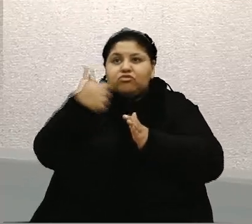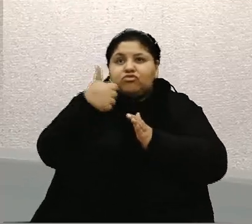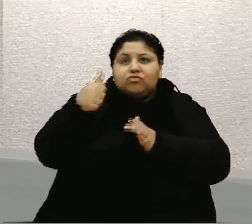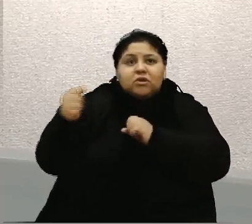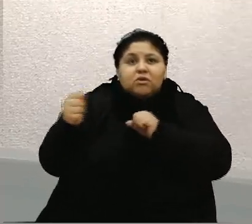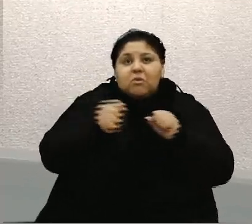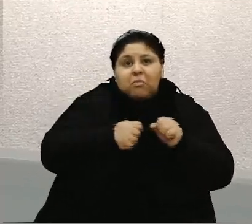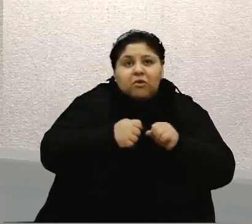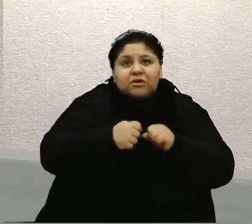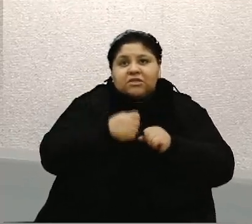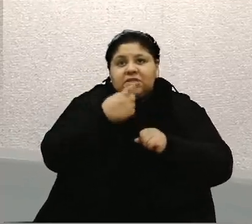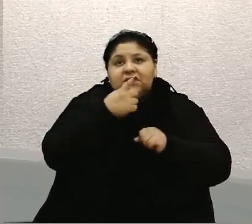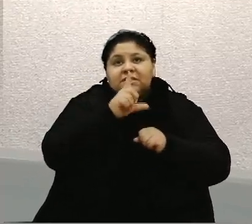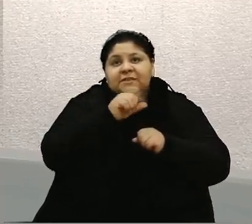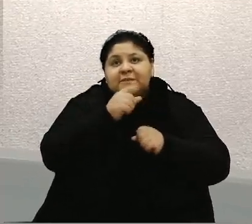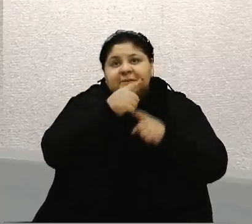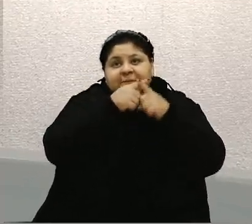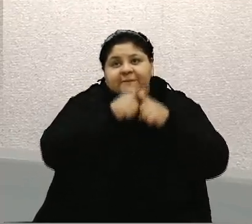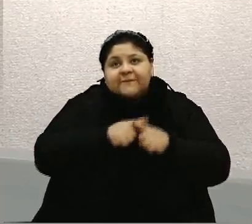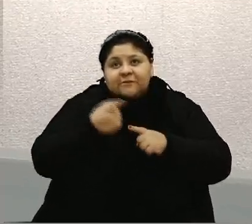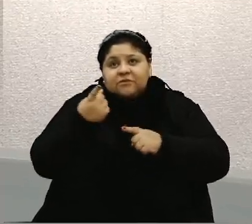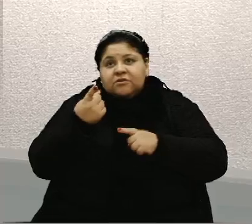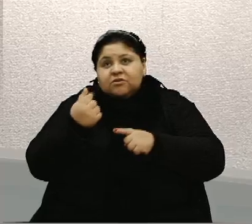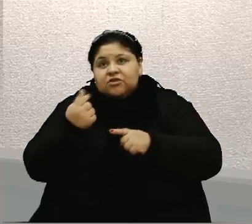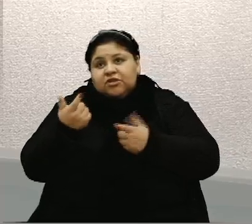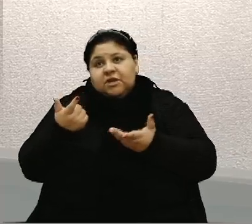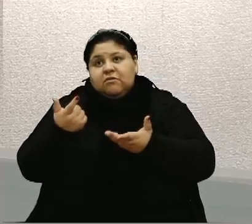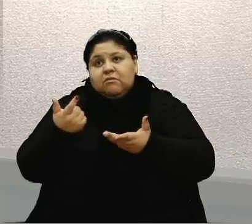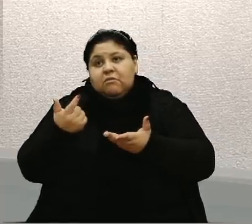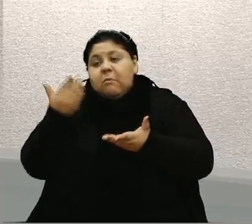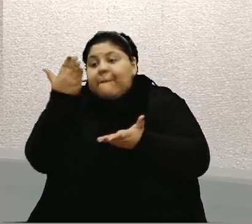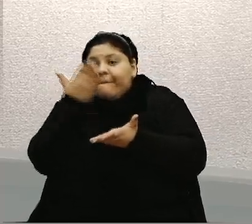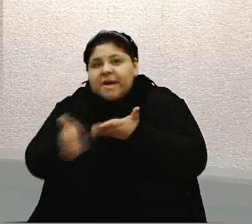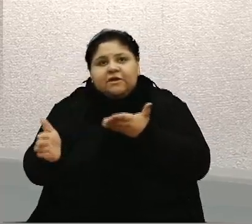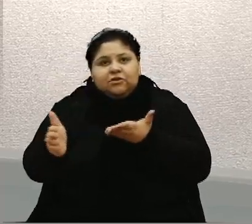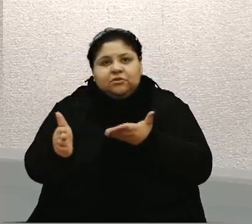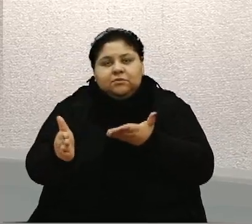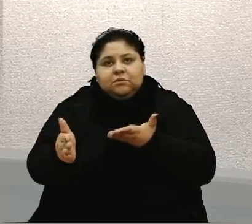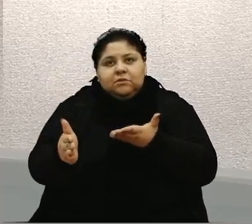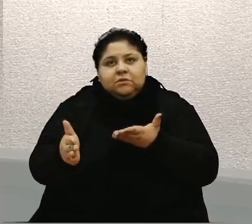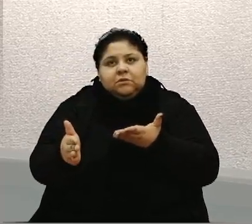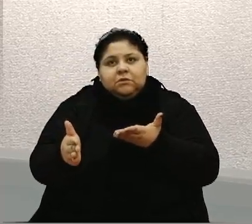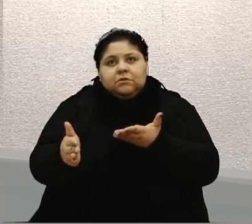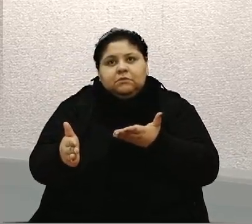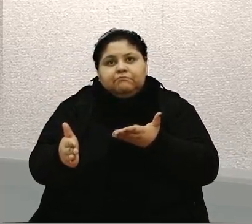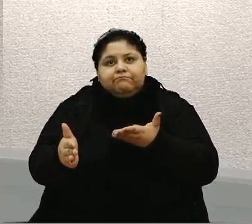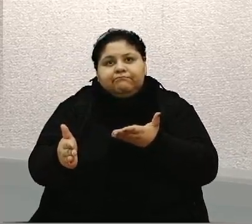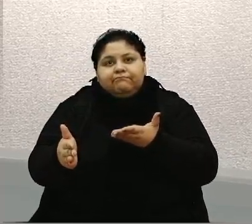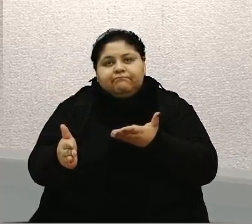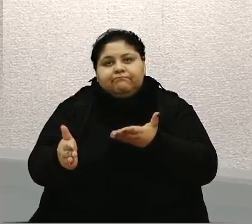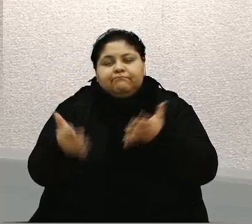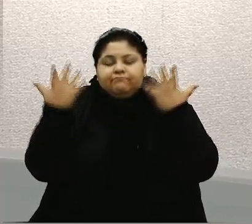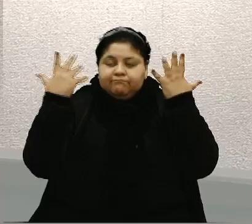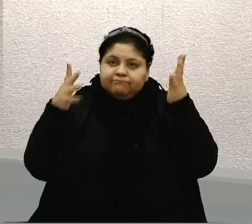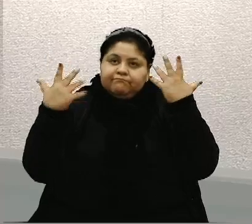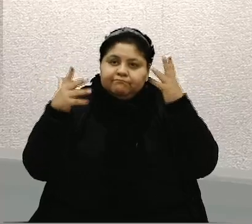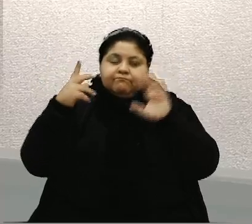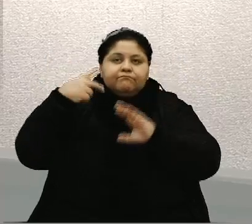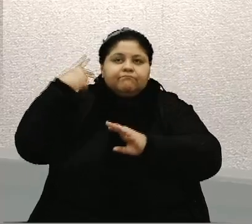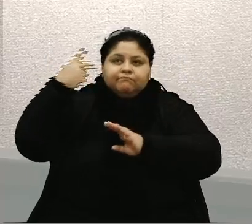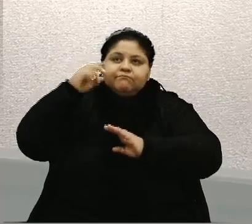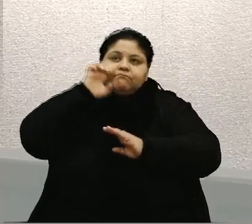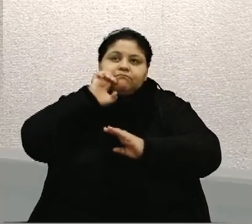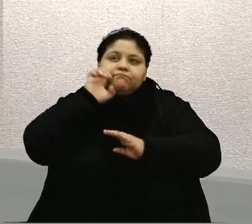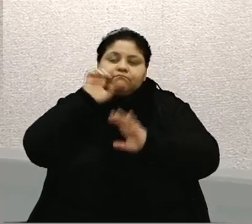aquela rua lá. Porque o dinheiro público vai fora, vai literalmente pelo ralo. Entupindo o ralo ainda onde tem. Então, parabéns, vereadora Estela, pelo